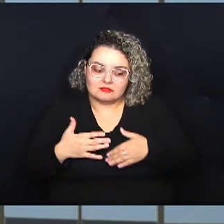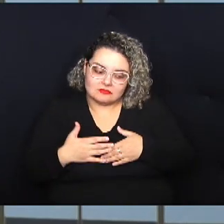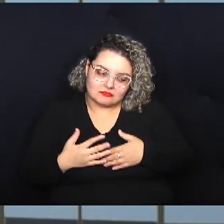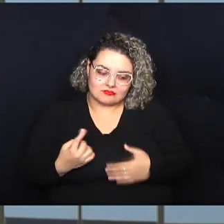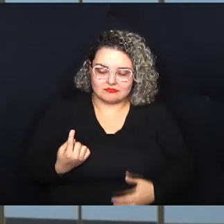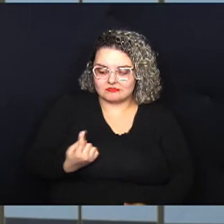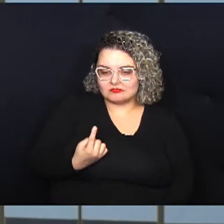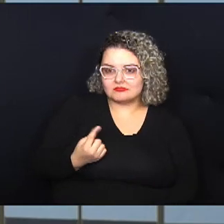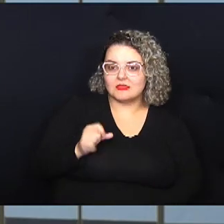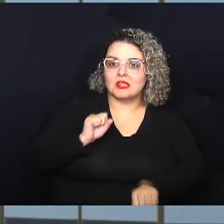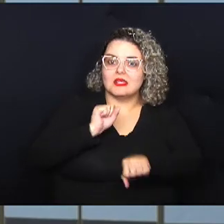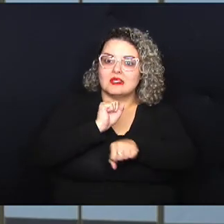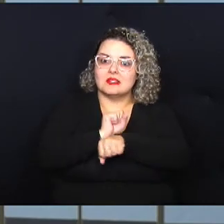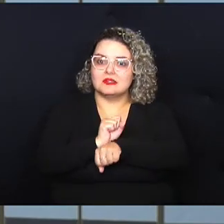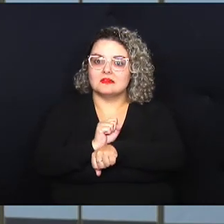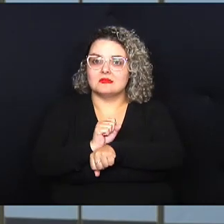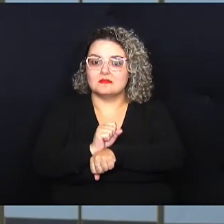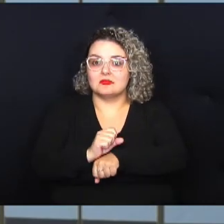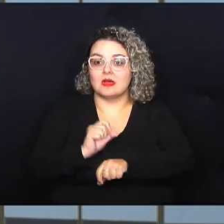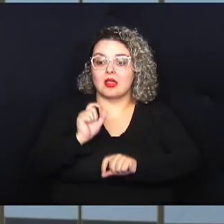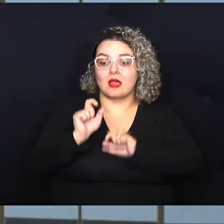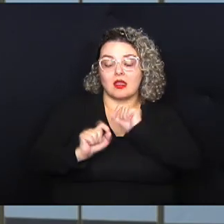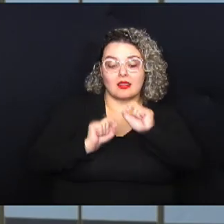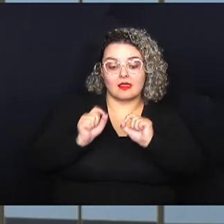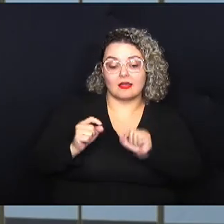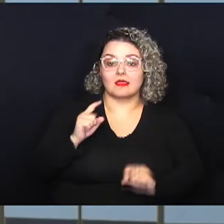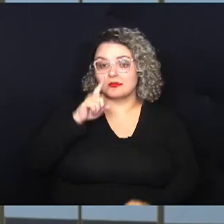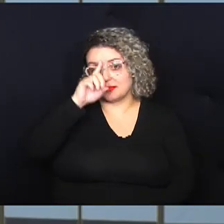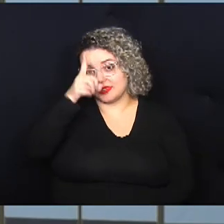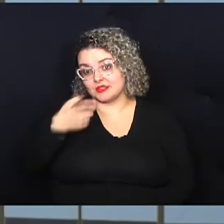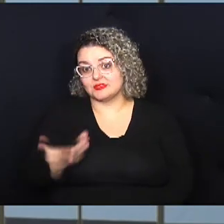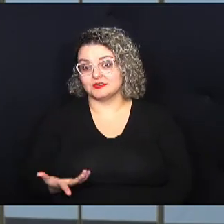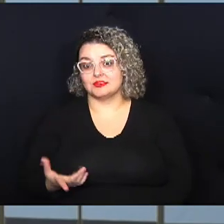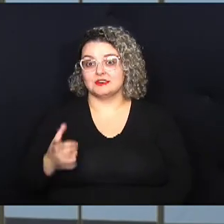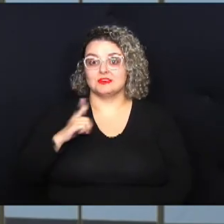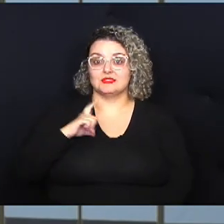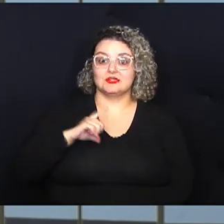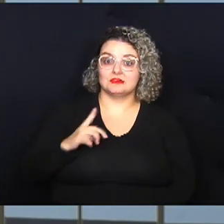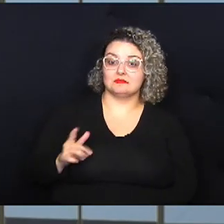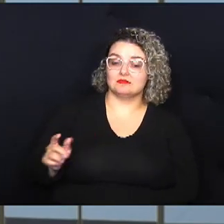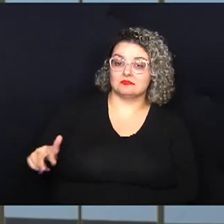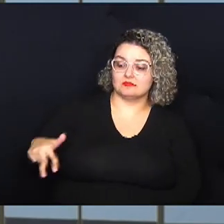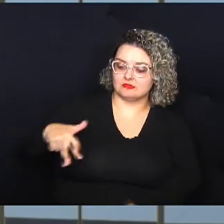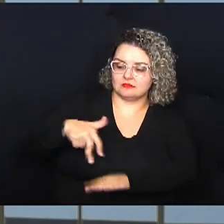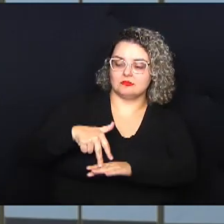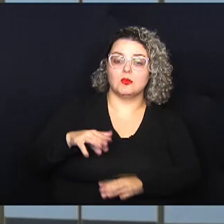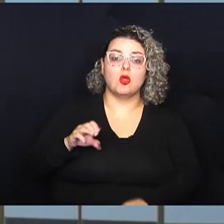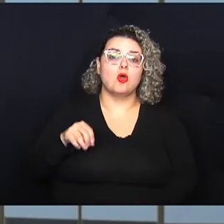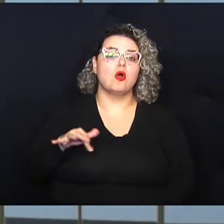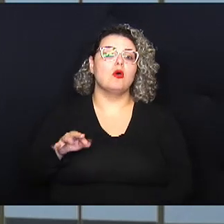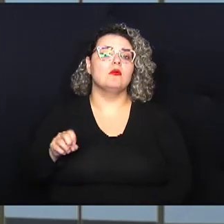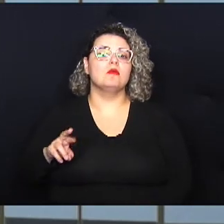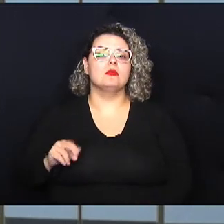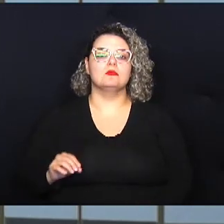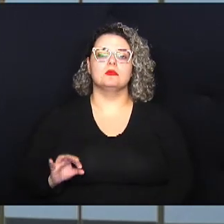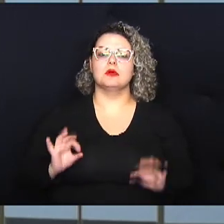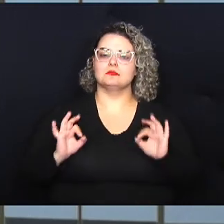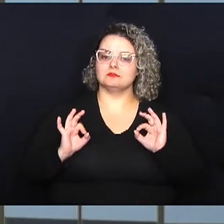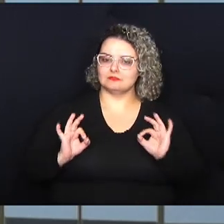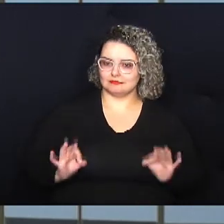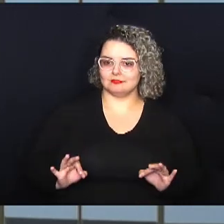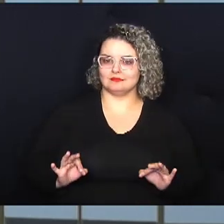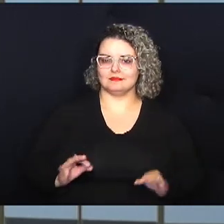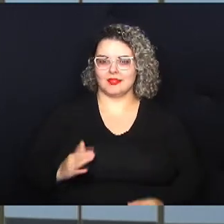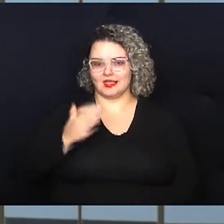que espera uma voz de comando. E tem a pessoa que é voltada para o conforme, que é aquela pessoa mais certinha, que eu acredito que a